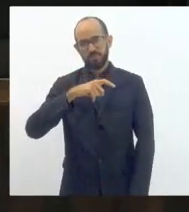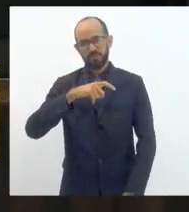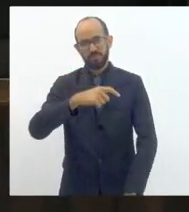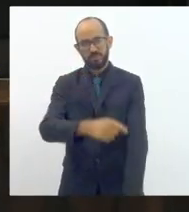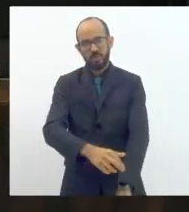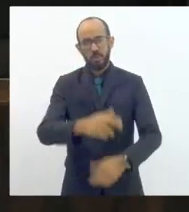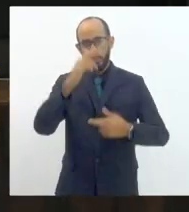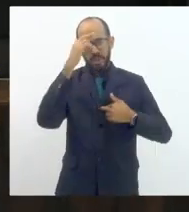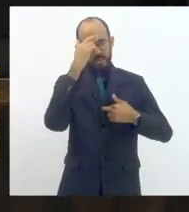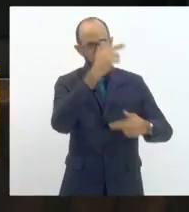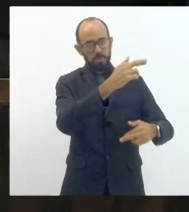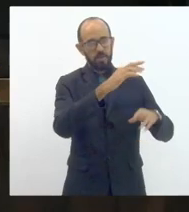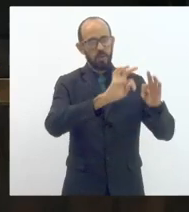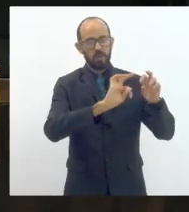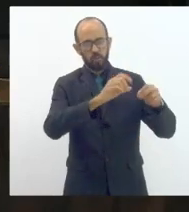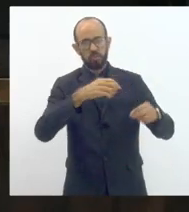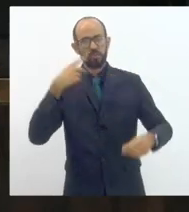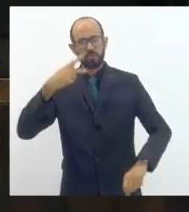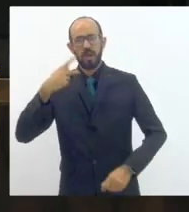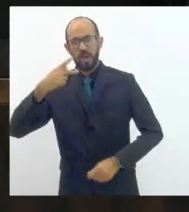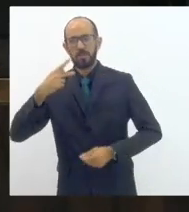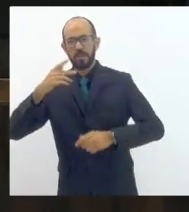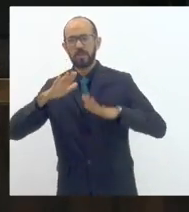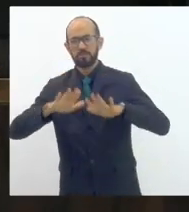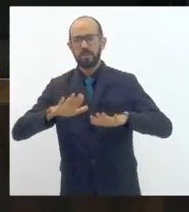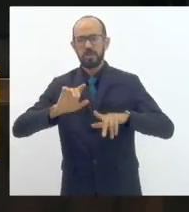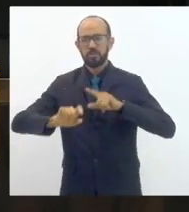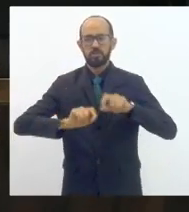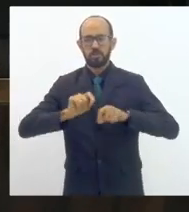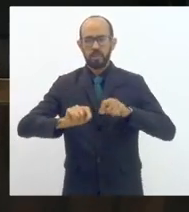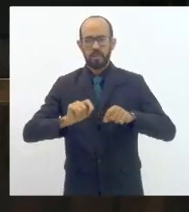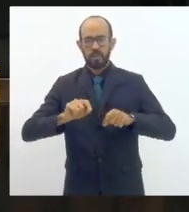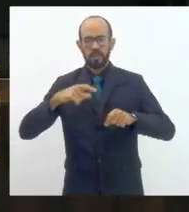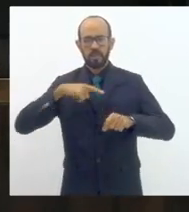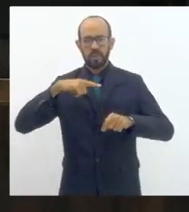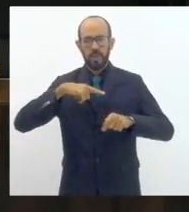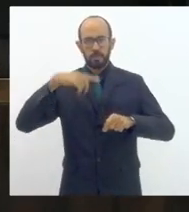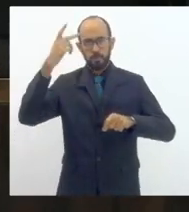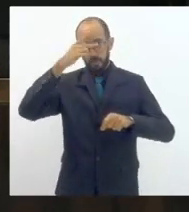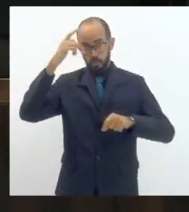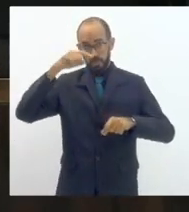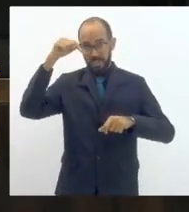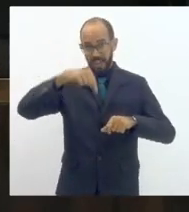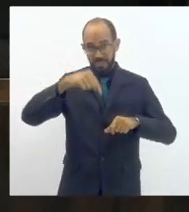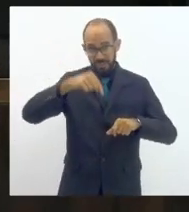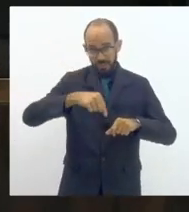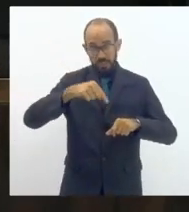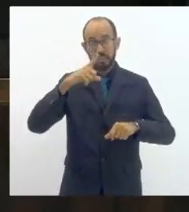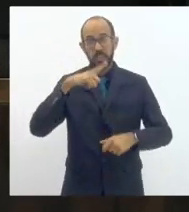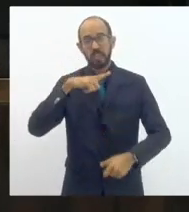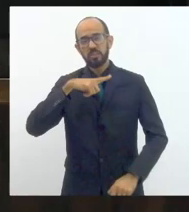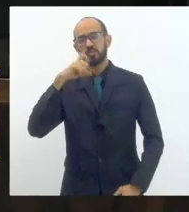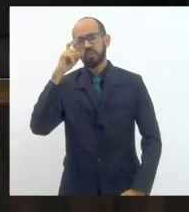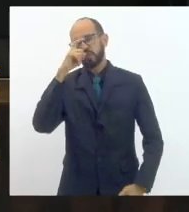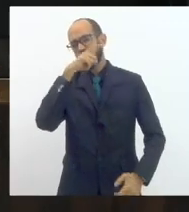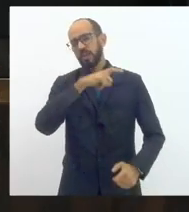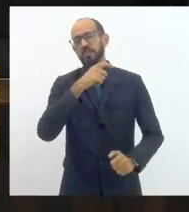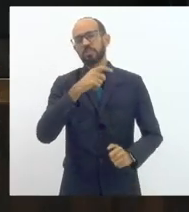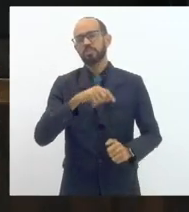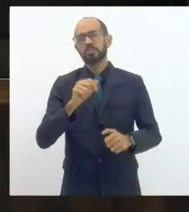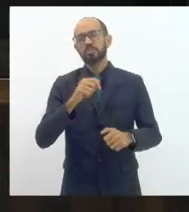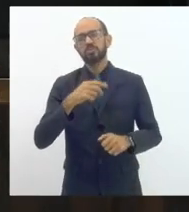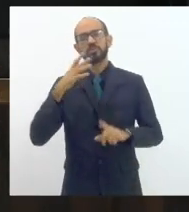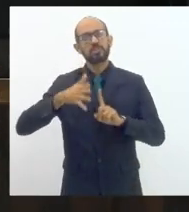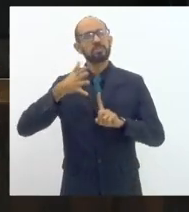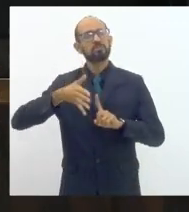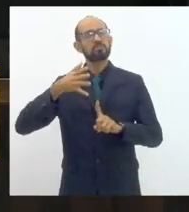respeito aos meus amigos parlamentares aqui, mas há parlamentares do Parlamento Fluminense que têm dificuldade de fazer 2 minutos de